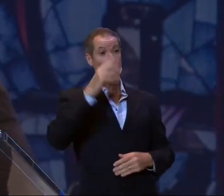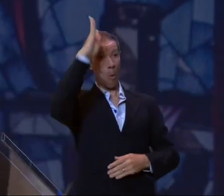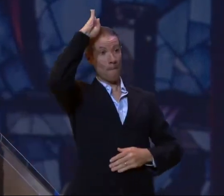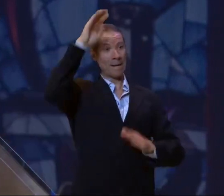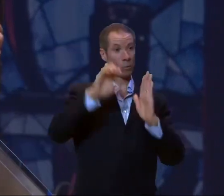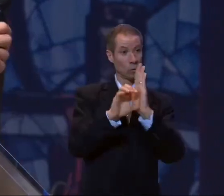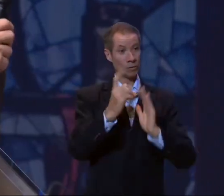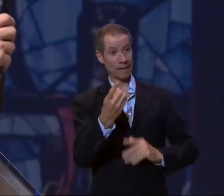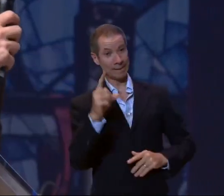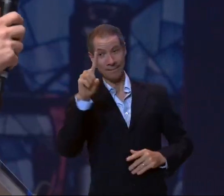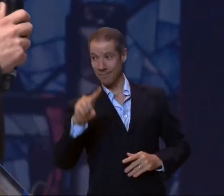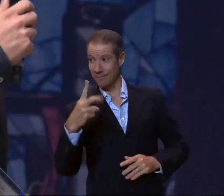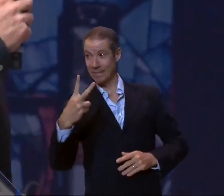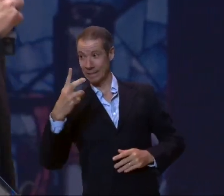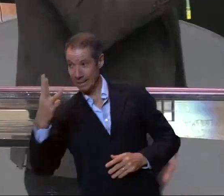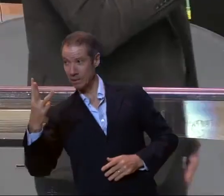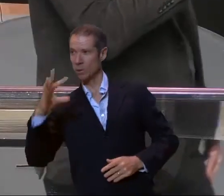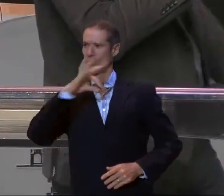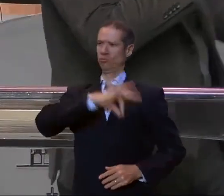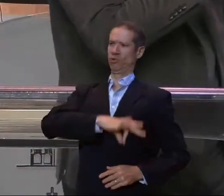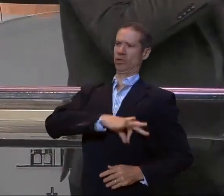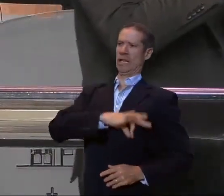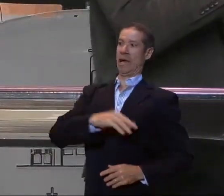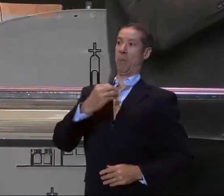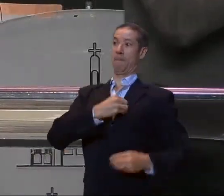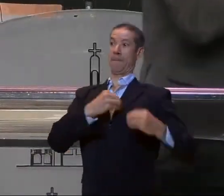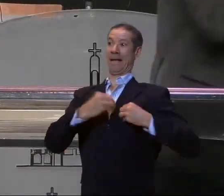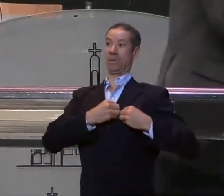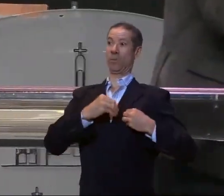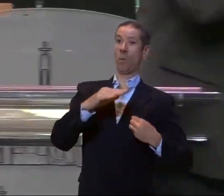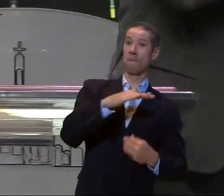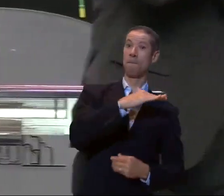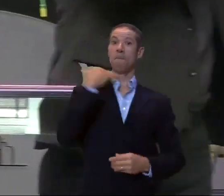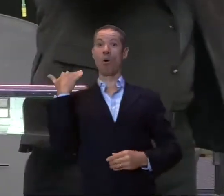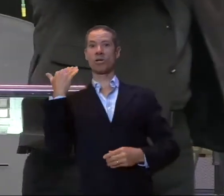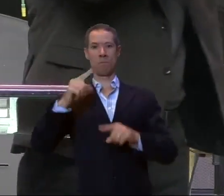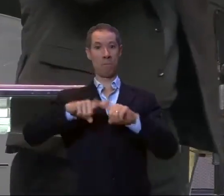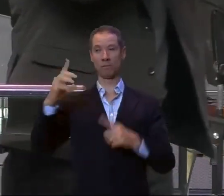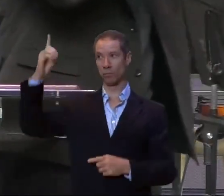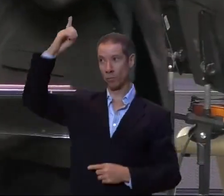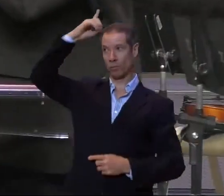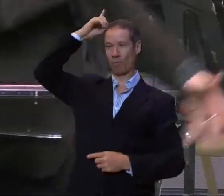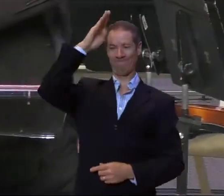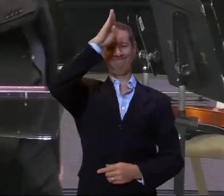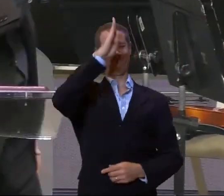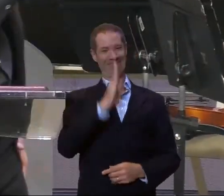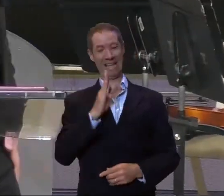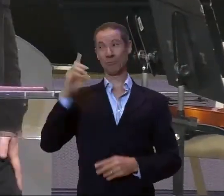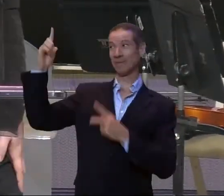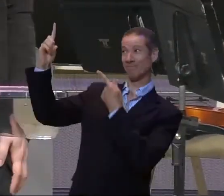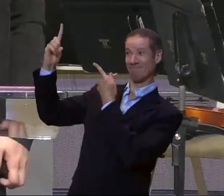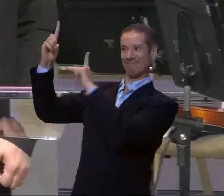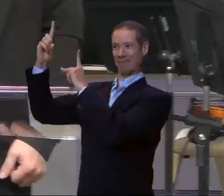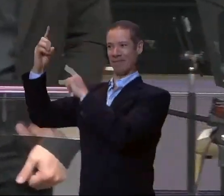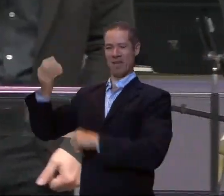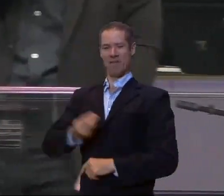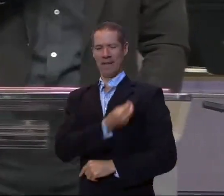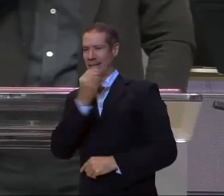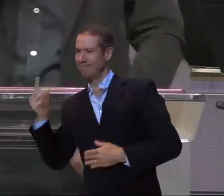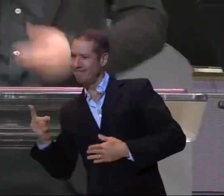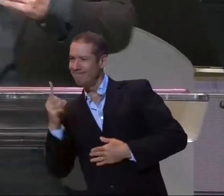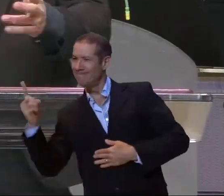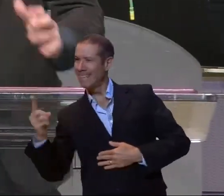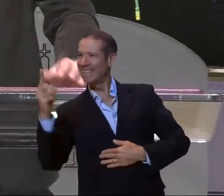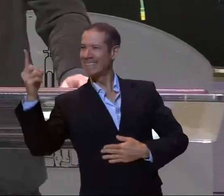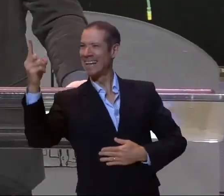6, 23. Porque o salário do pecado é a morte, mas o dom gratuito de Deus, a vida